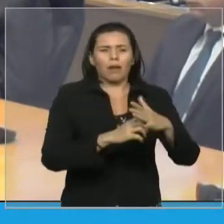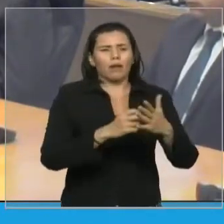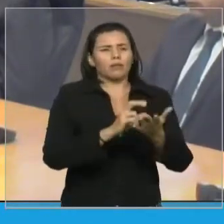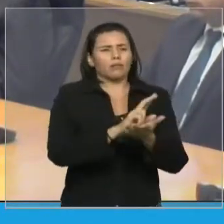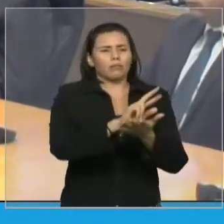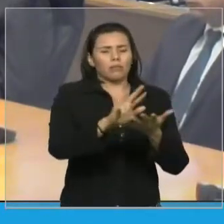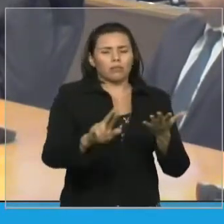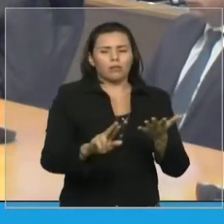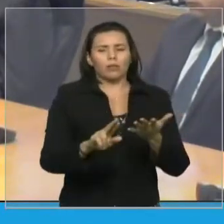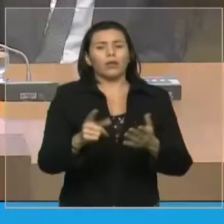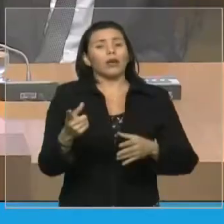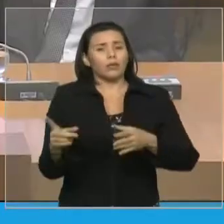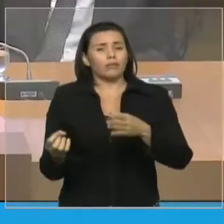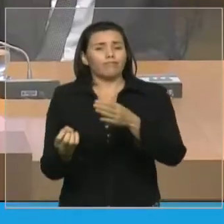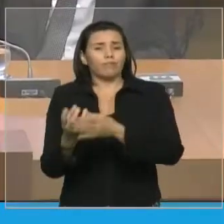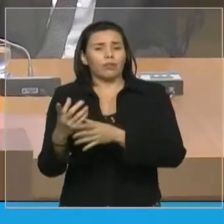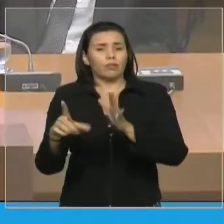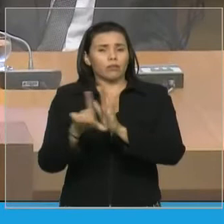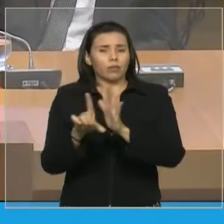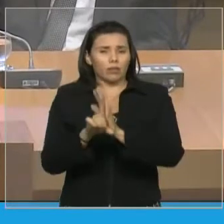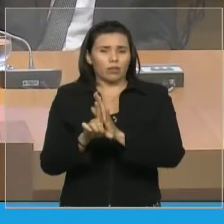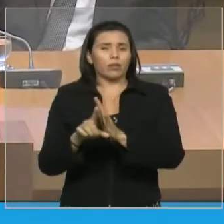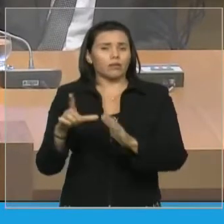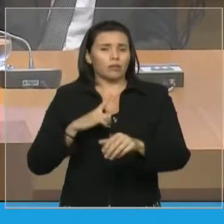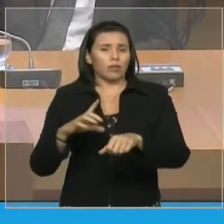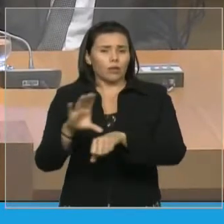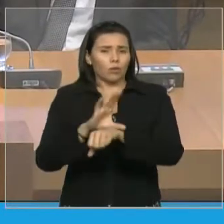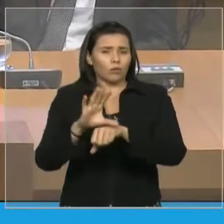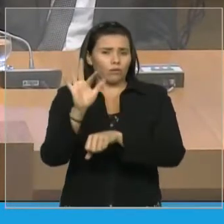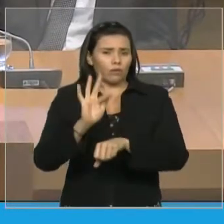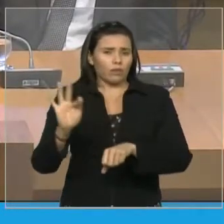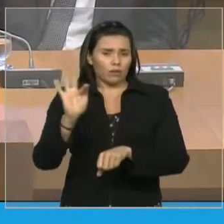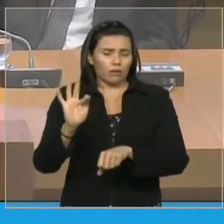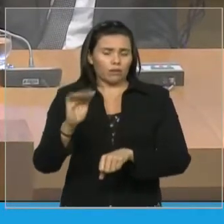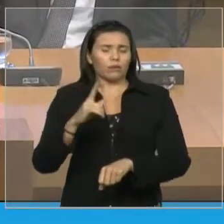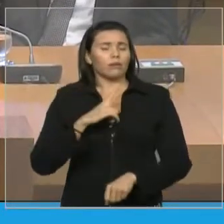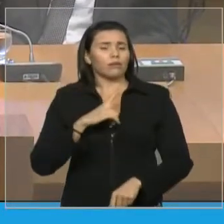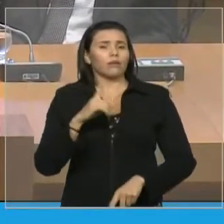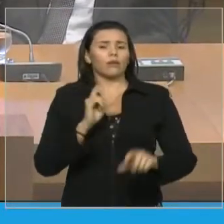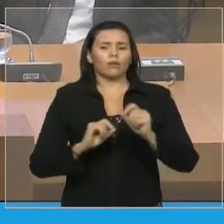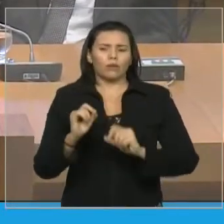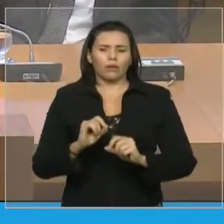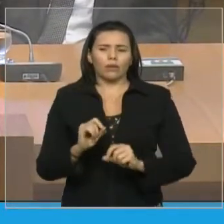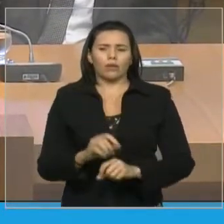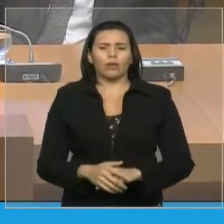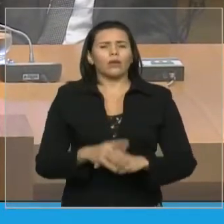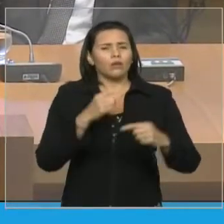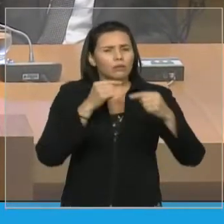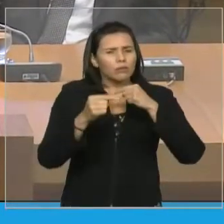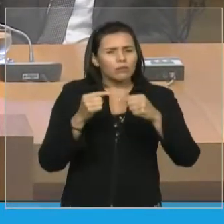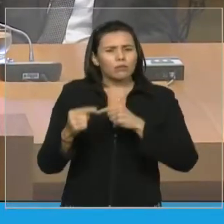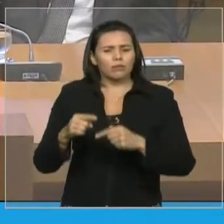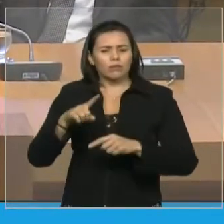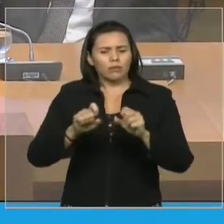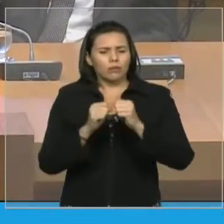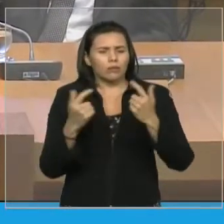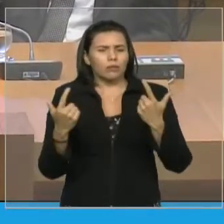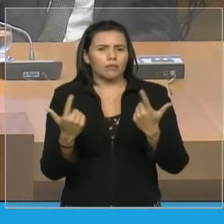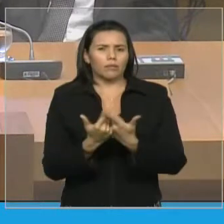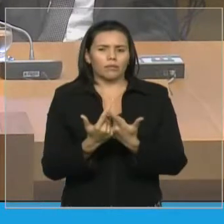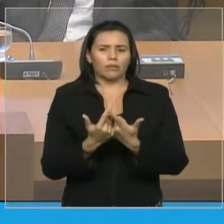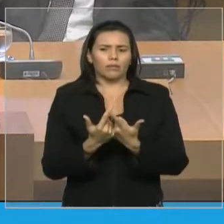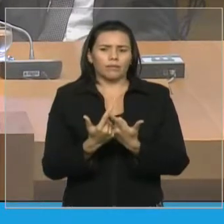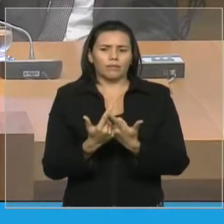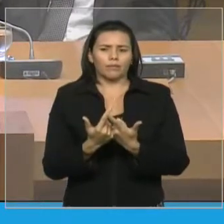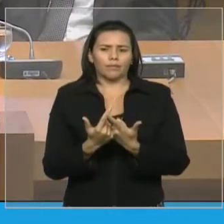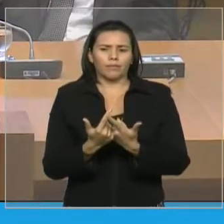através de lei, como estabelece a Constituição Federal, tem a garantia de que vai ser discutida nesta casa, que é uma casa plural, que